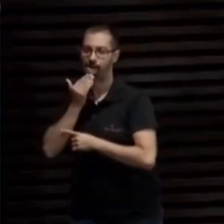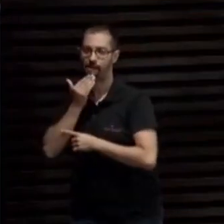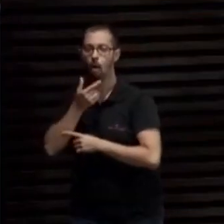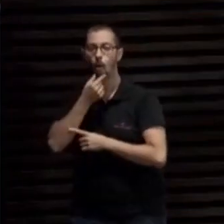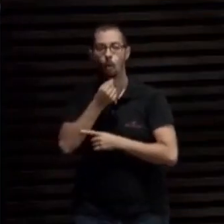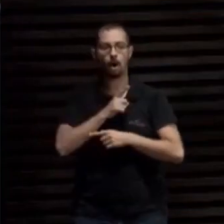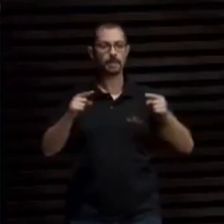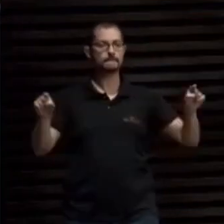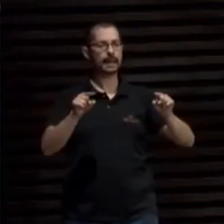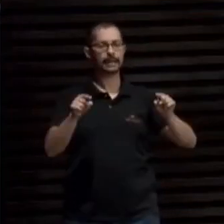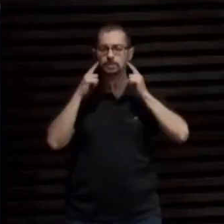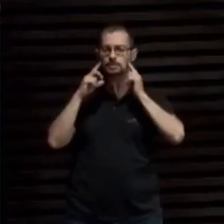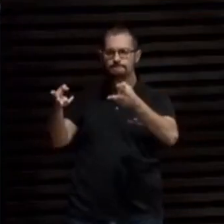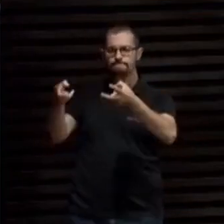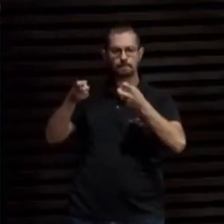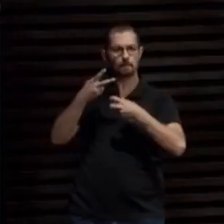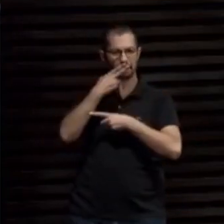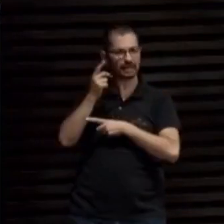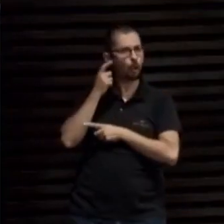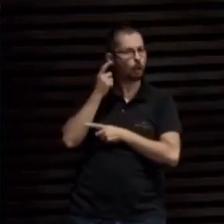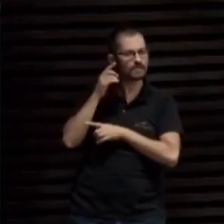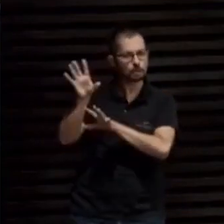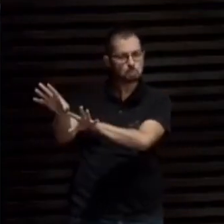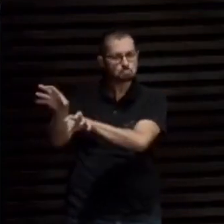adeus, a orquestra não funcionava.